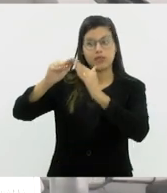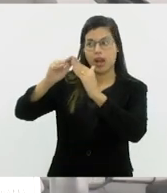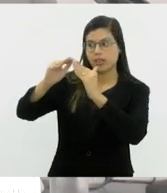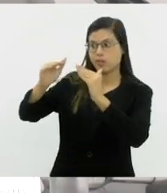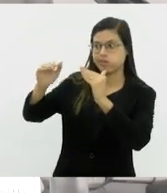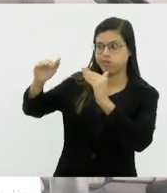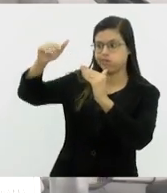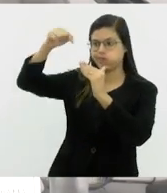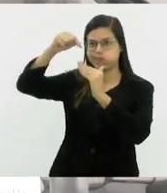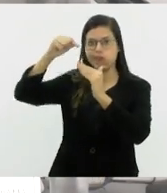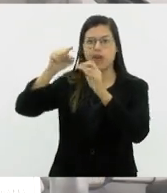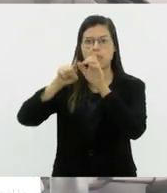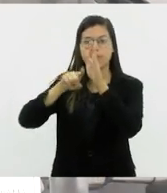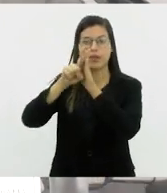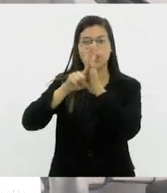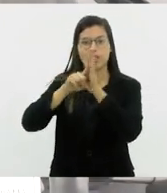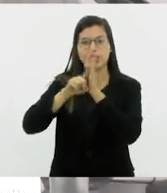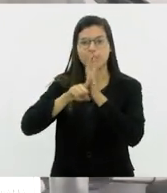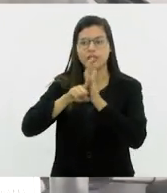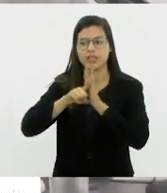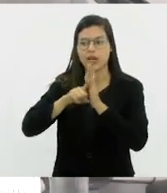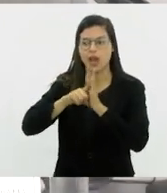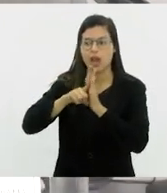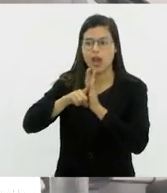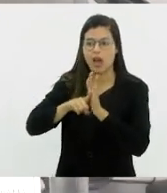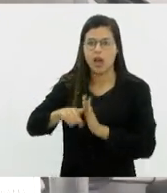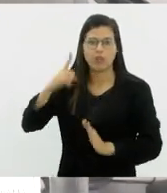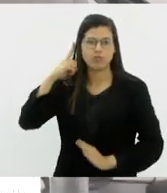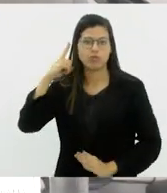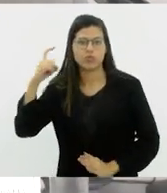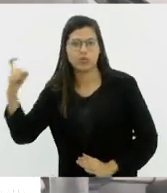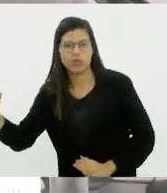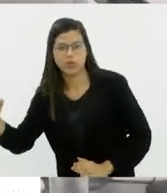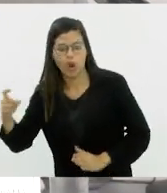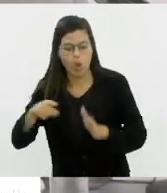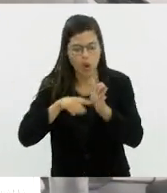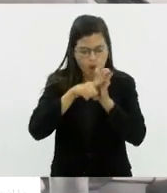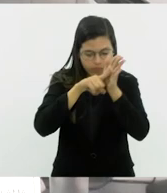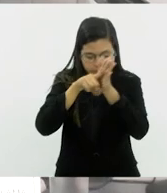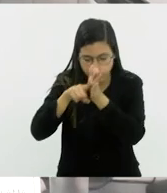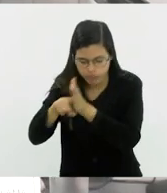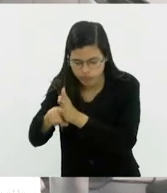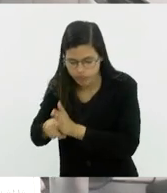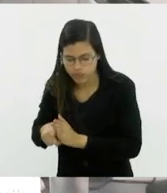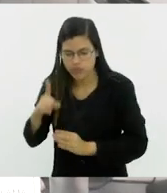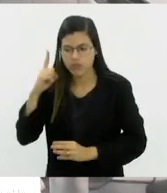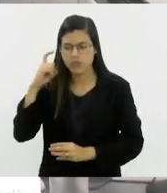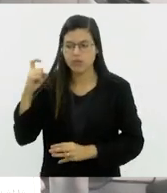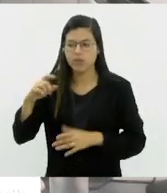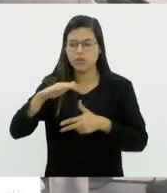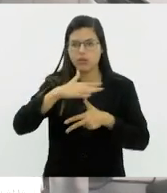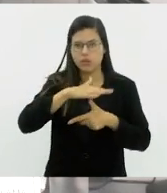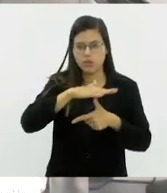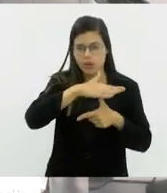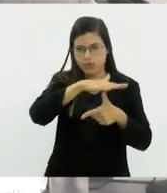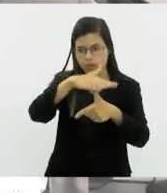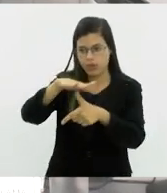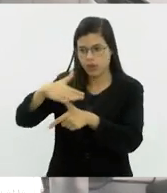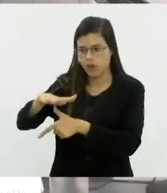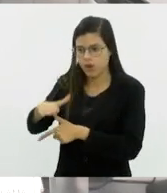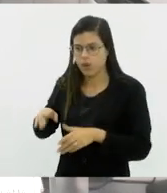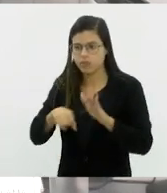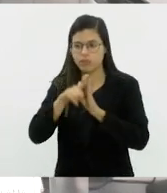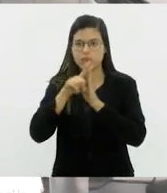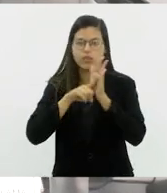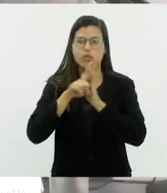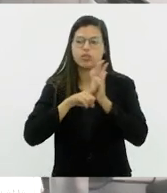várias vezes acima do máximo permitido. Então, não foi algo de orelhado, porque alguém estava implicando. Não, foi medido,